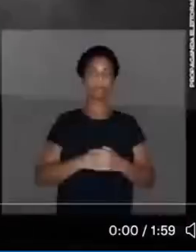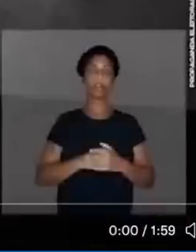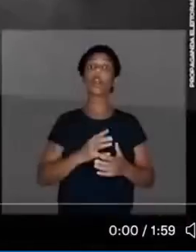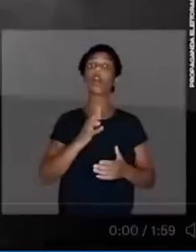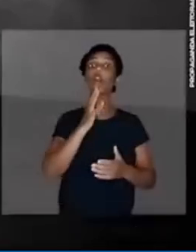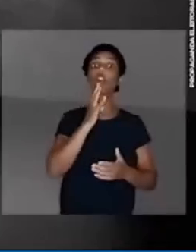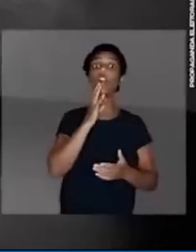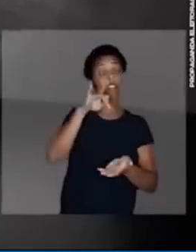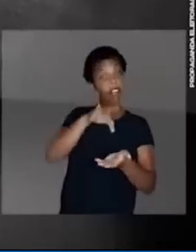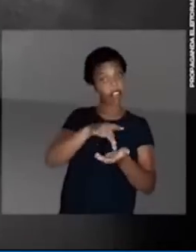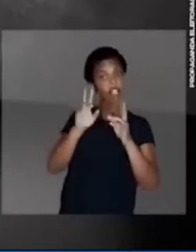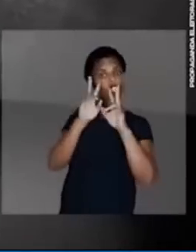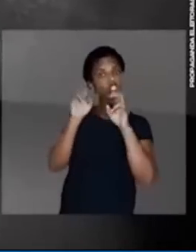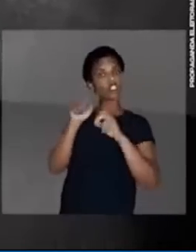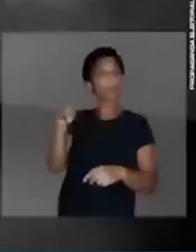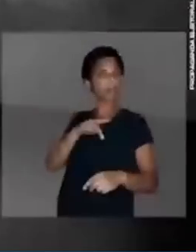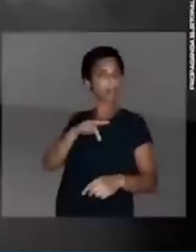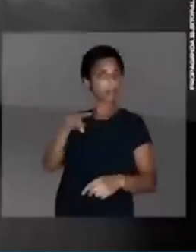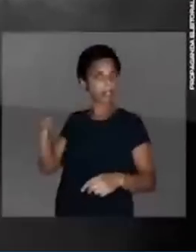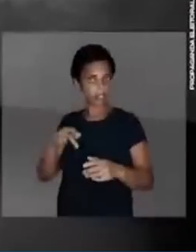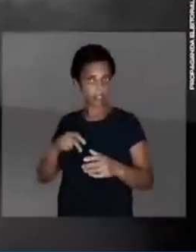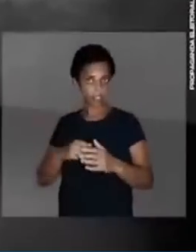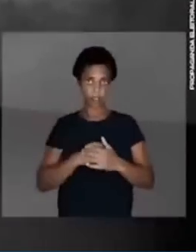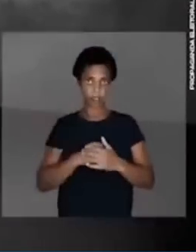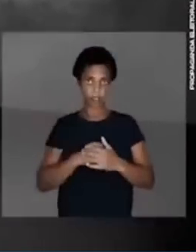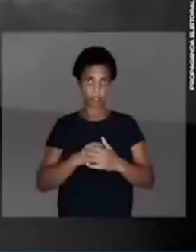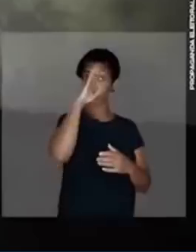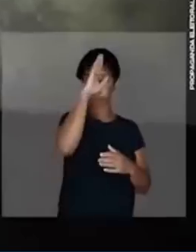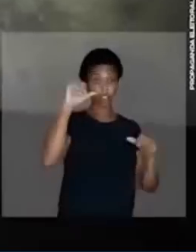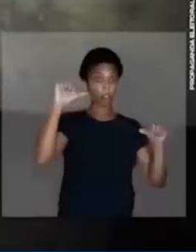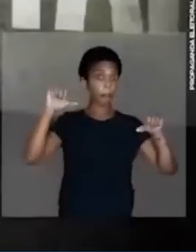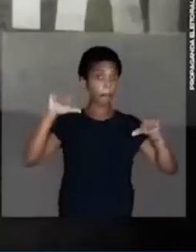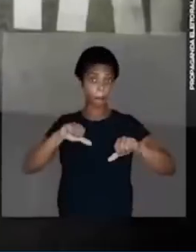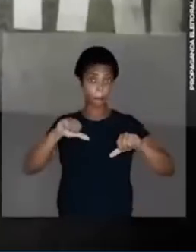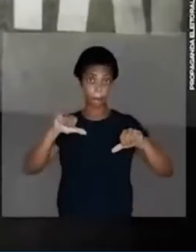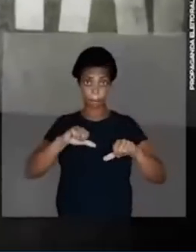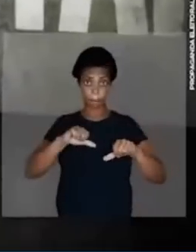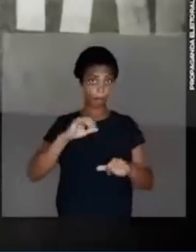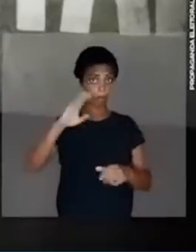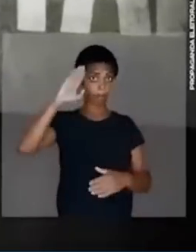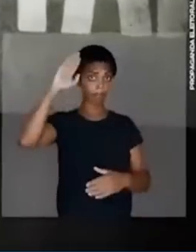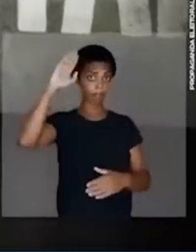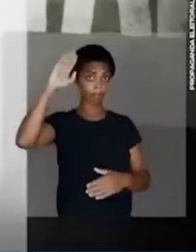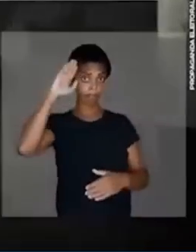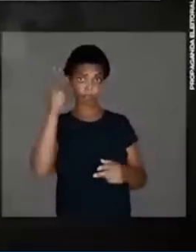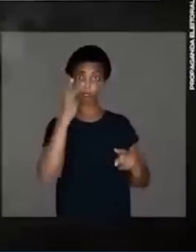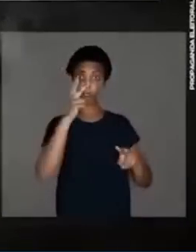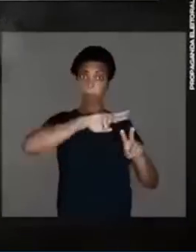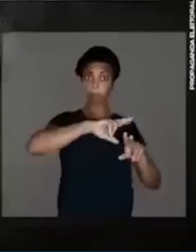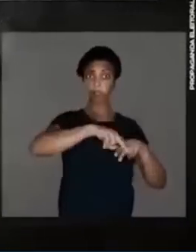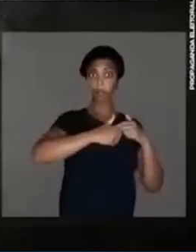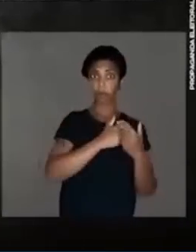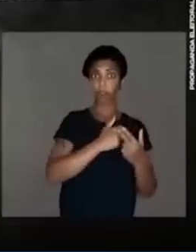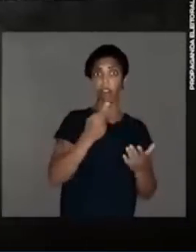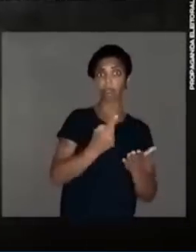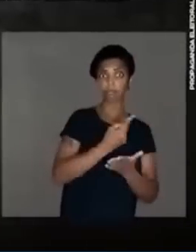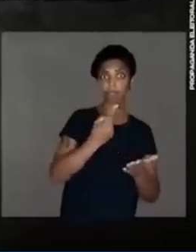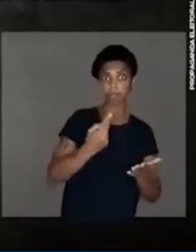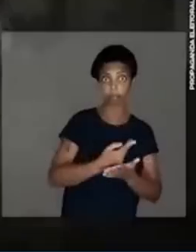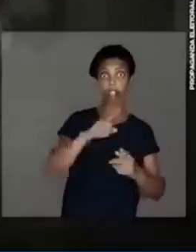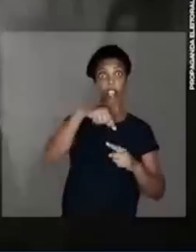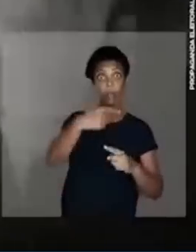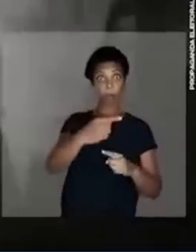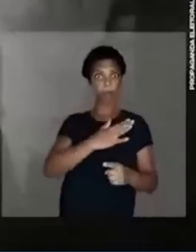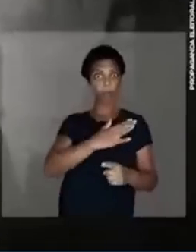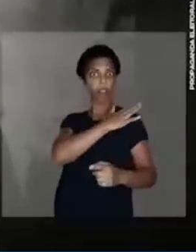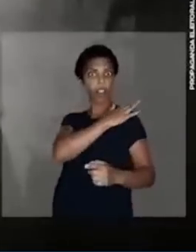Conheça a verdade sobre o atual presidente. Bolsonaro foi um mau militar, foi preso por indisciplina e